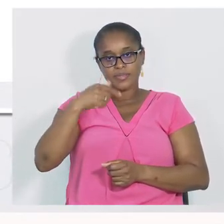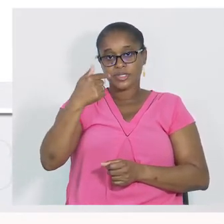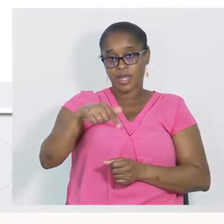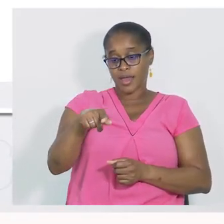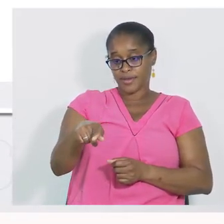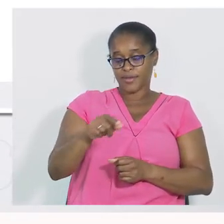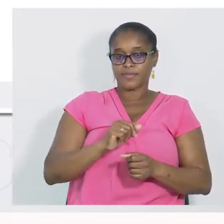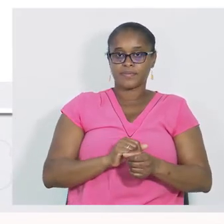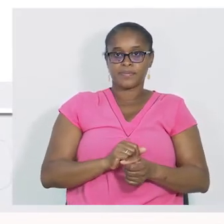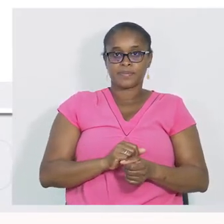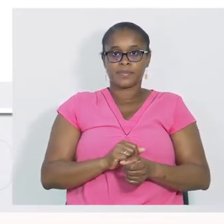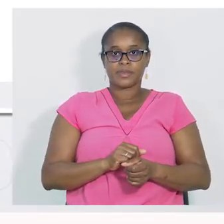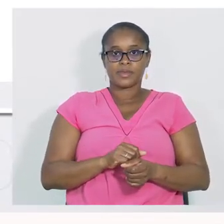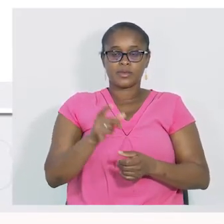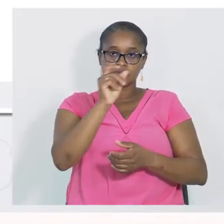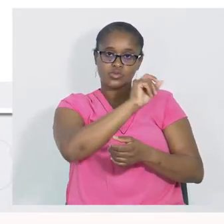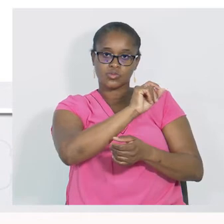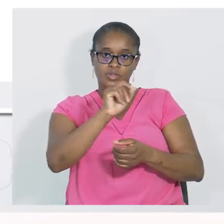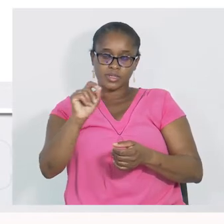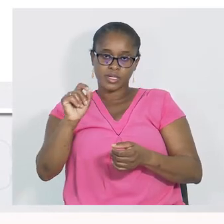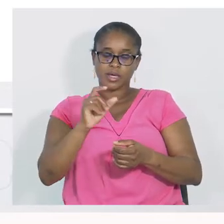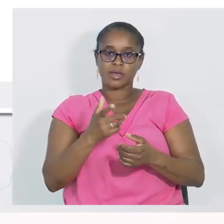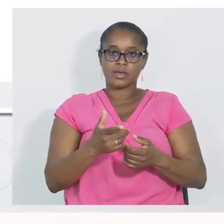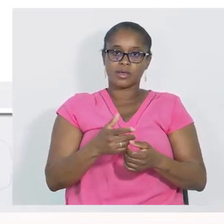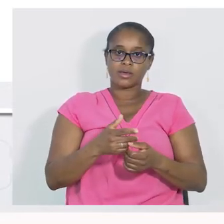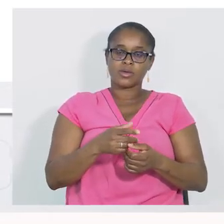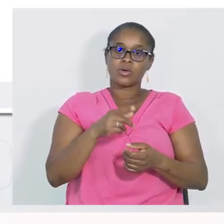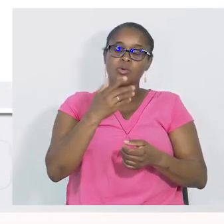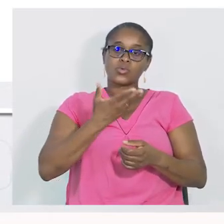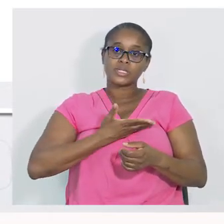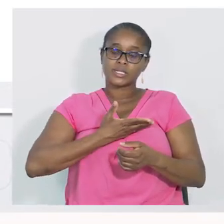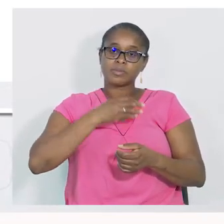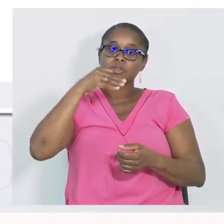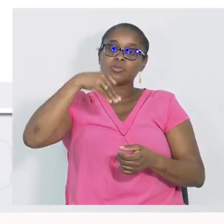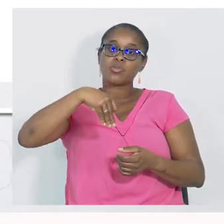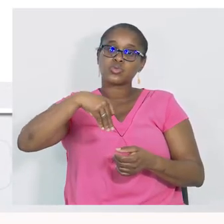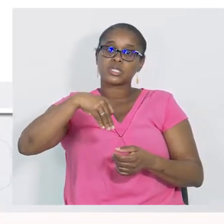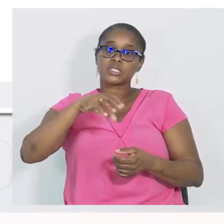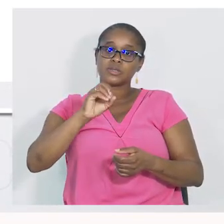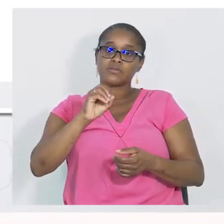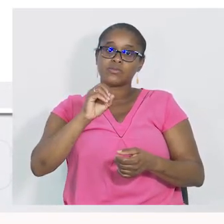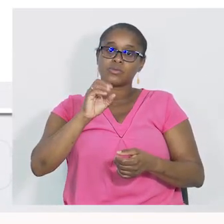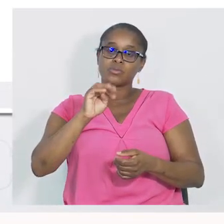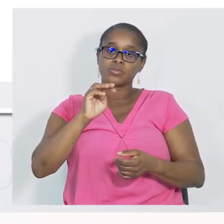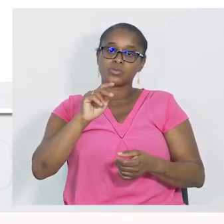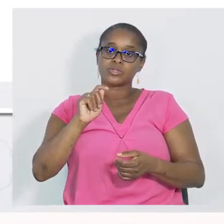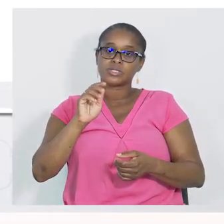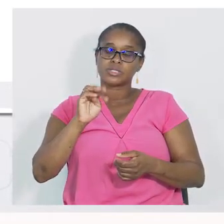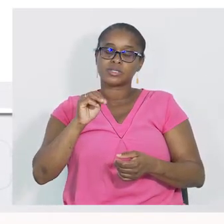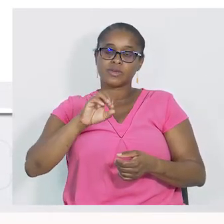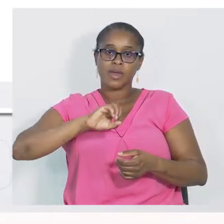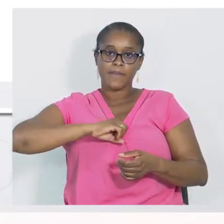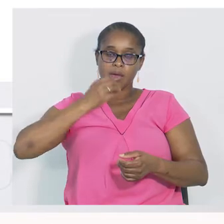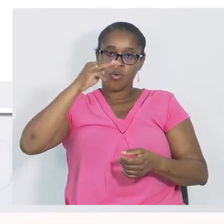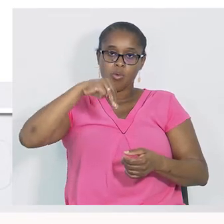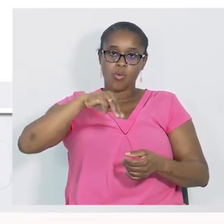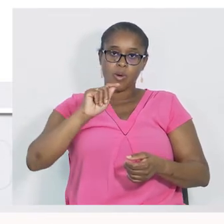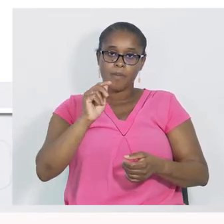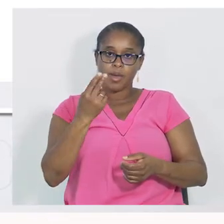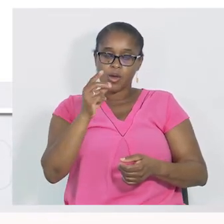e do outro lado plural, tanto do gênero masculino como do gênero feminino. Este, esse, aquele,